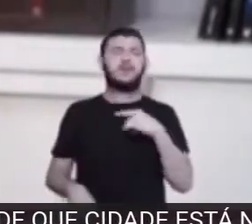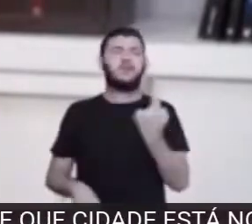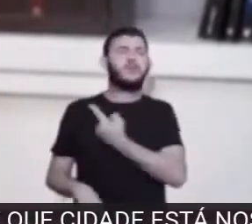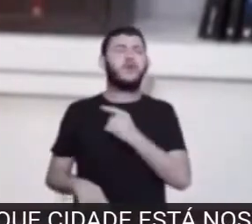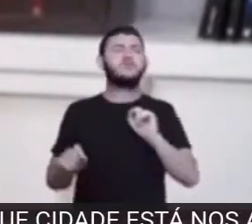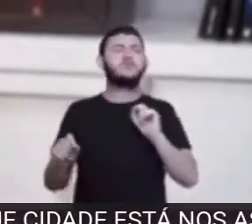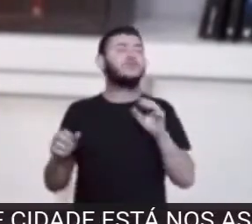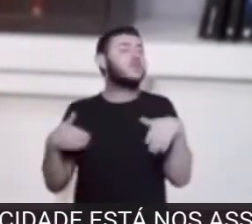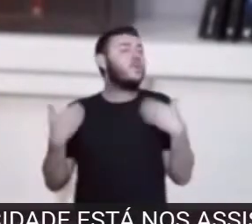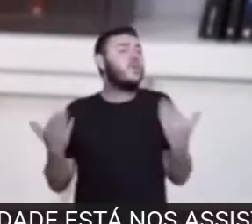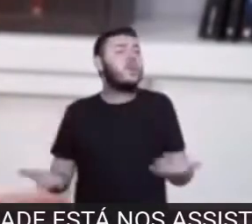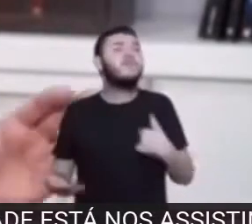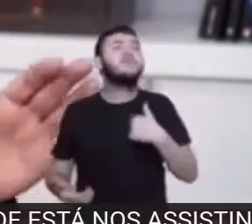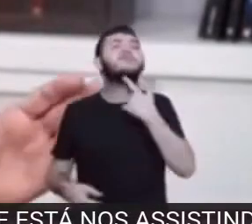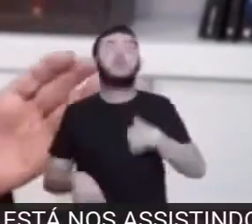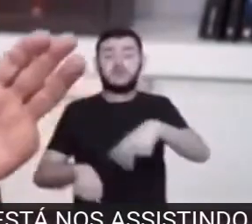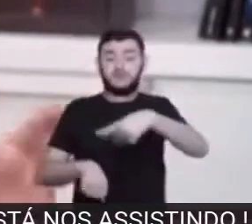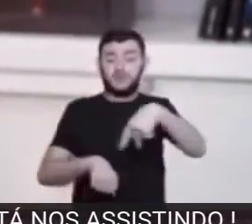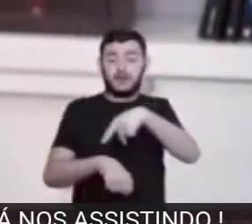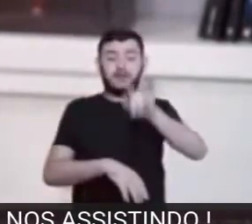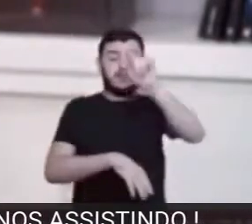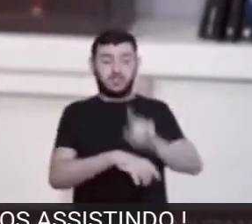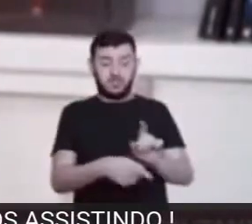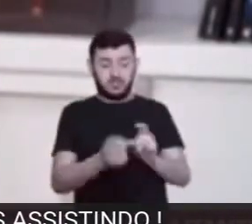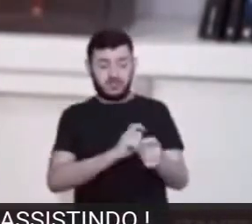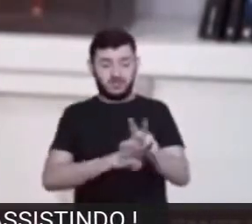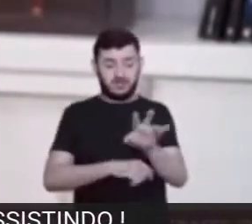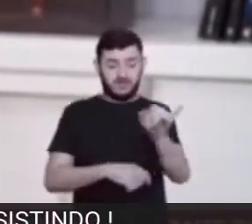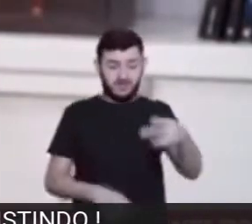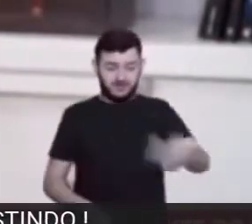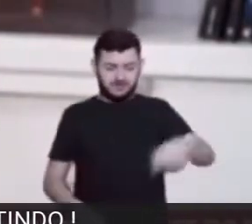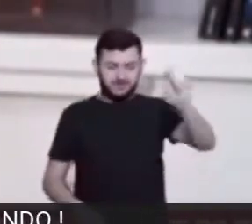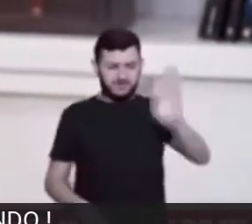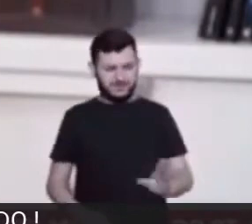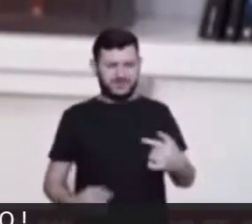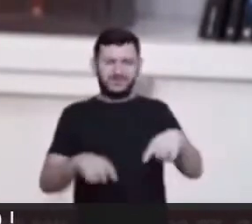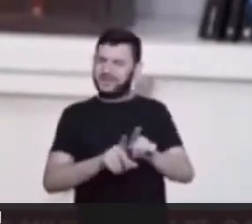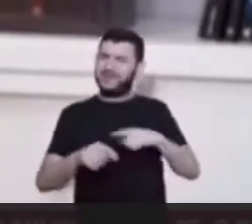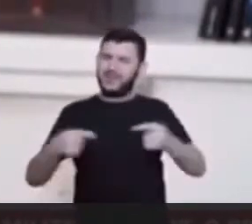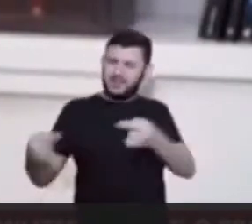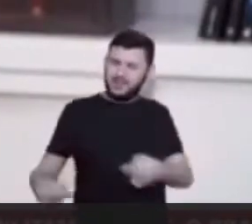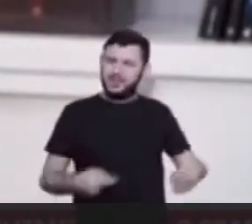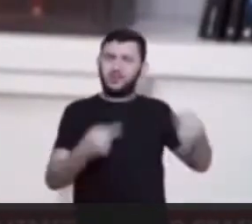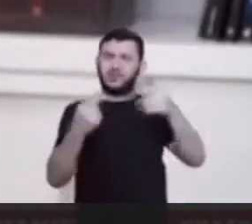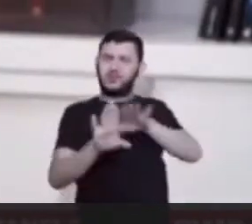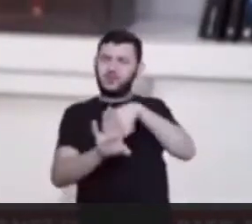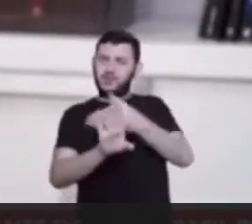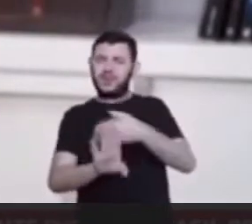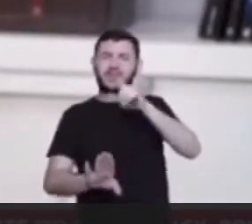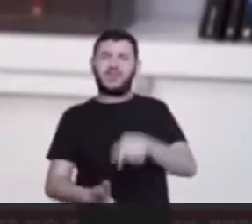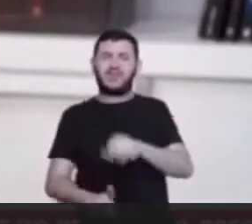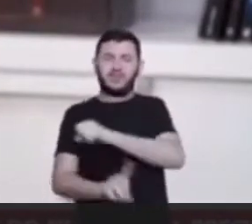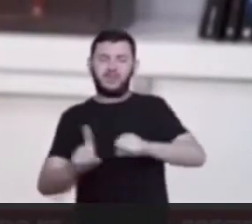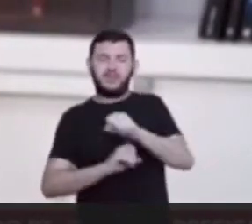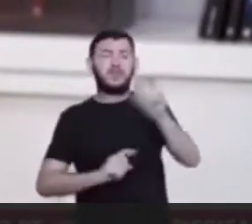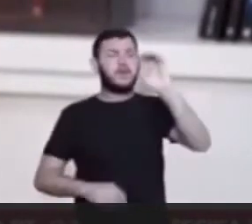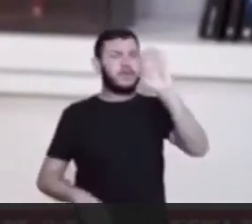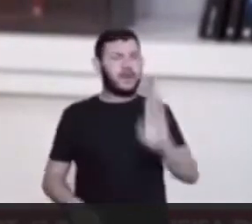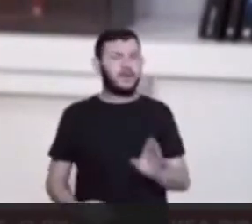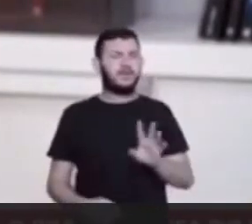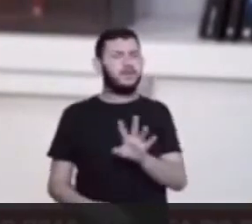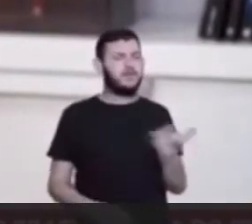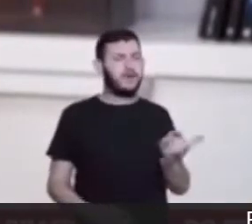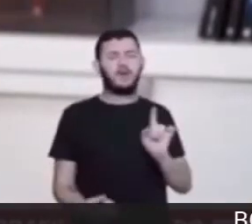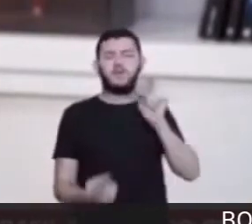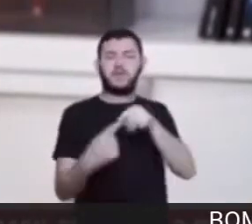querer gerir nesse país. Essa é uma discussão de fundo que a sociedade brasileira tem que fazer para que a gente possa